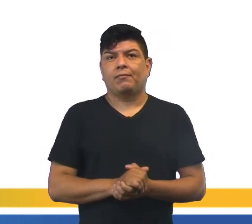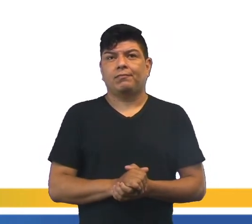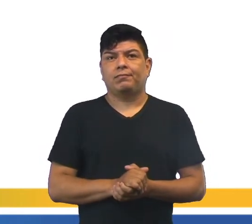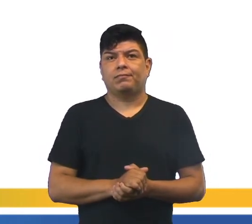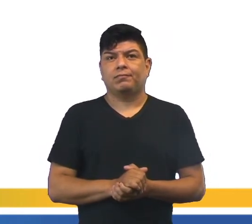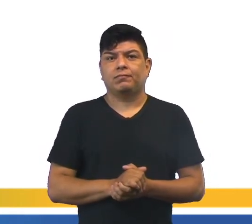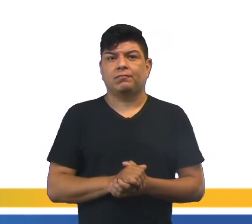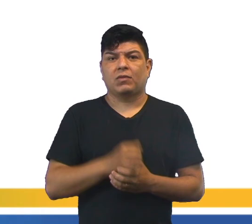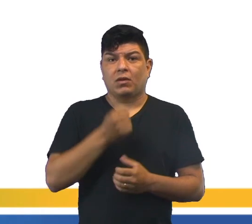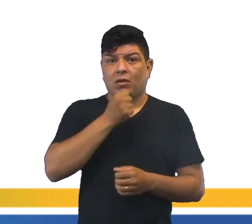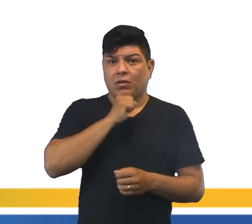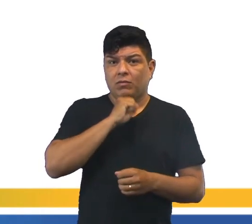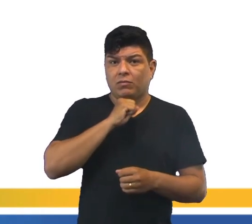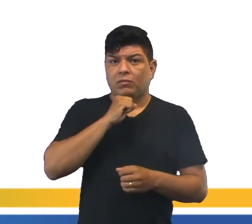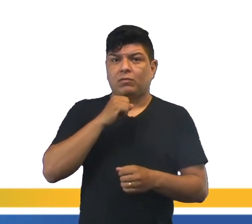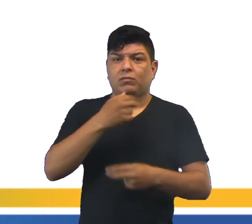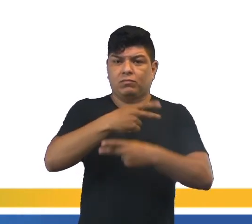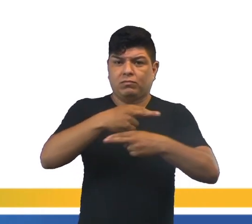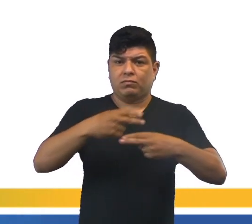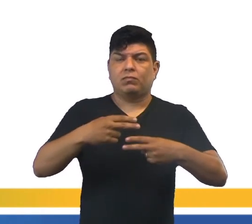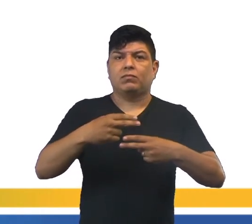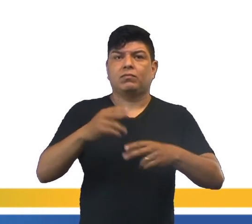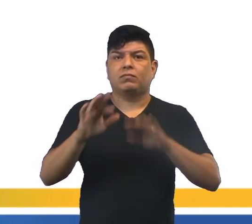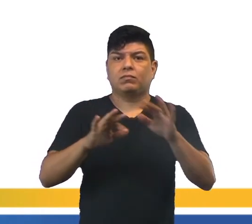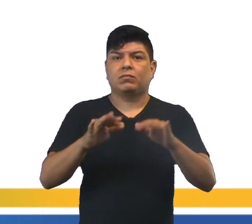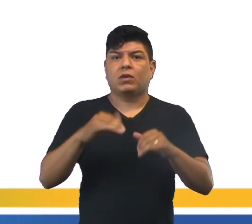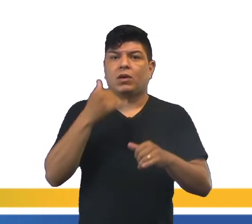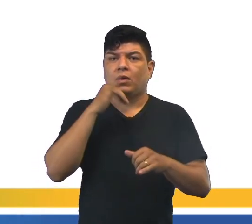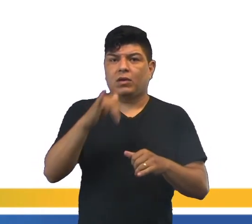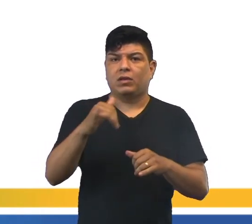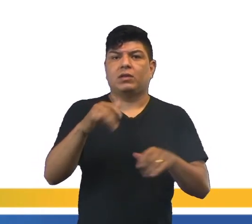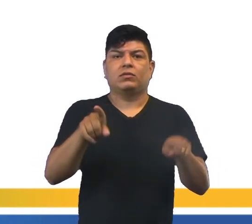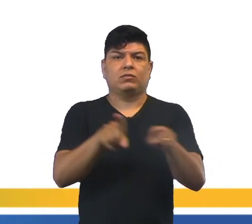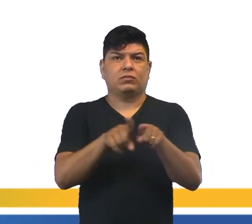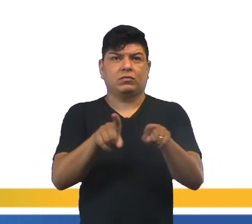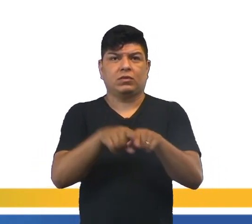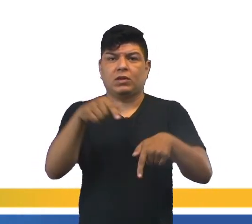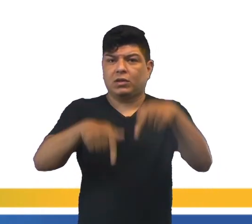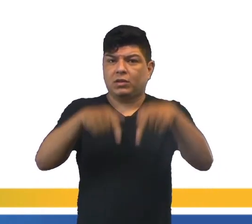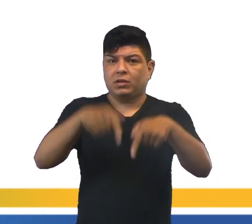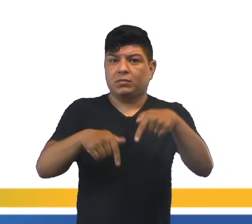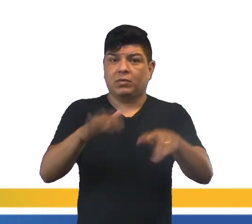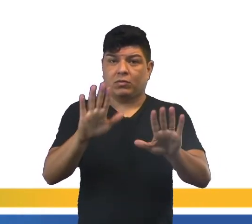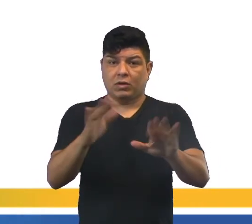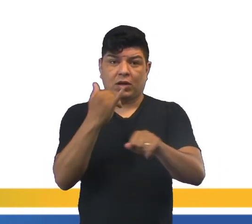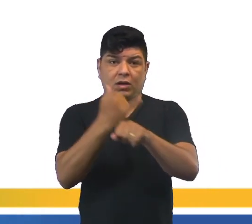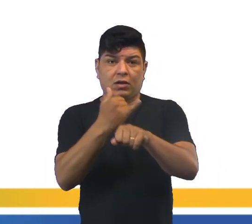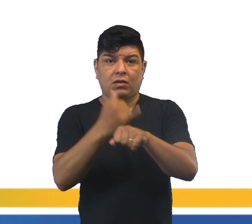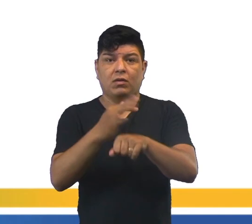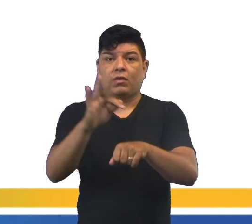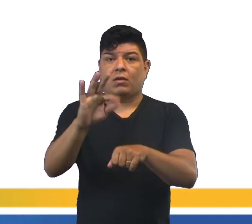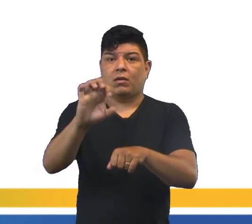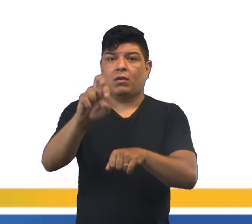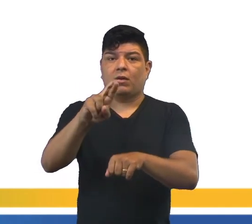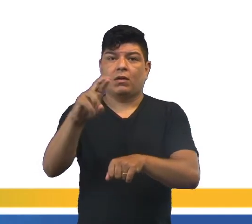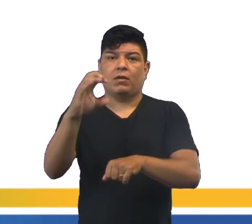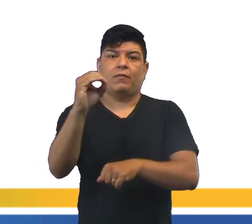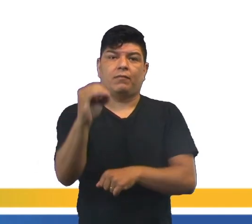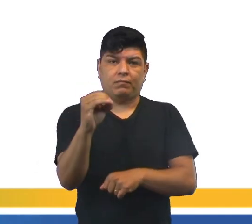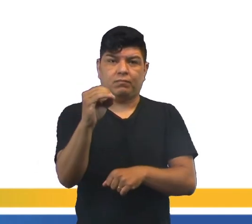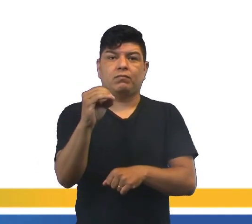A corrosão é um processo eletroquímico, né? E no caso do ferro, ocorre a